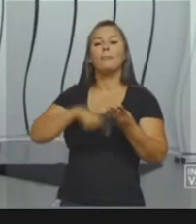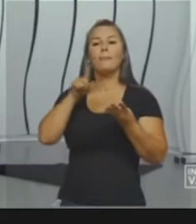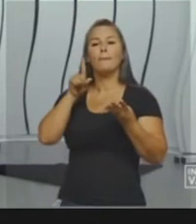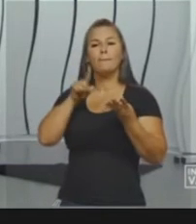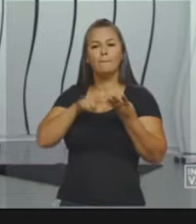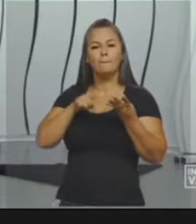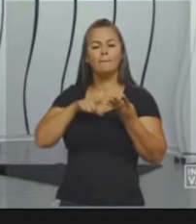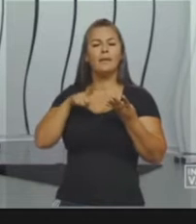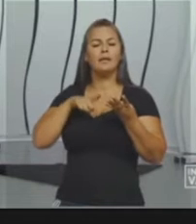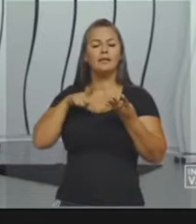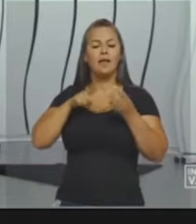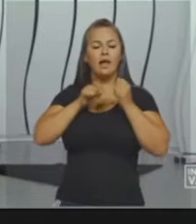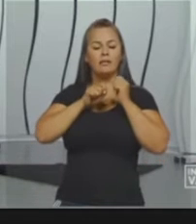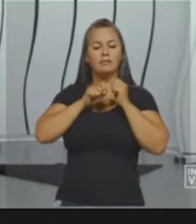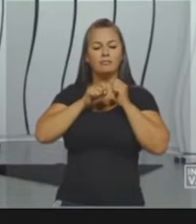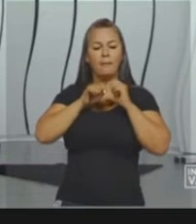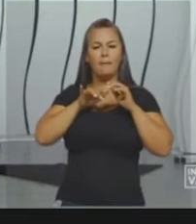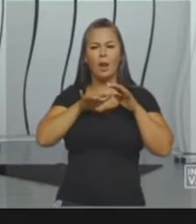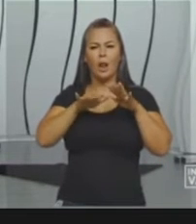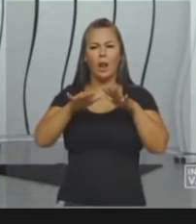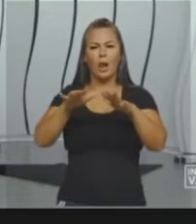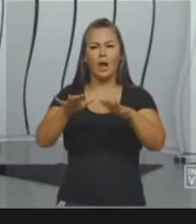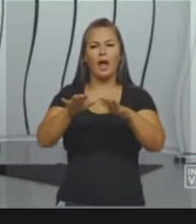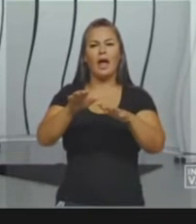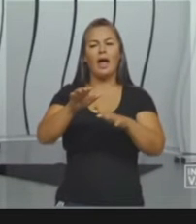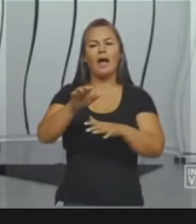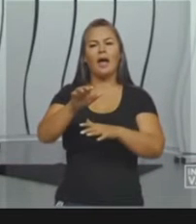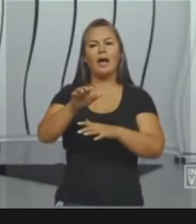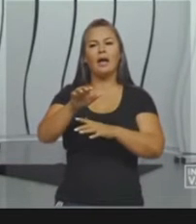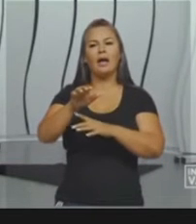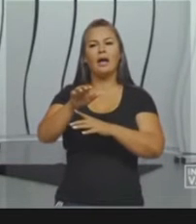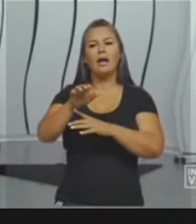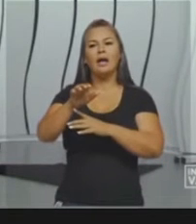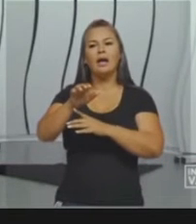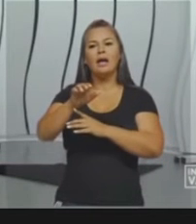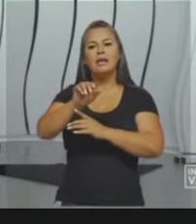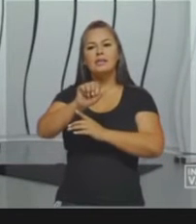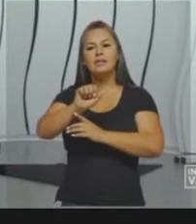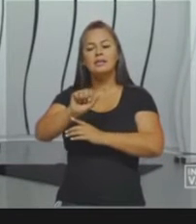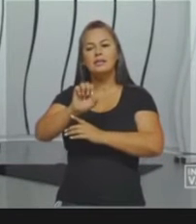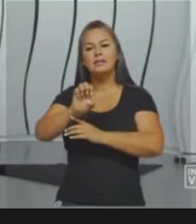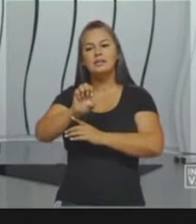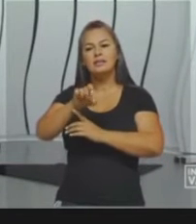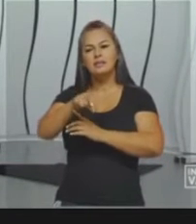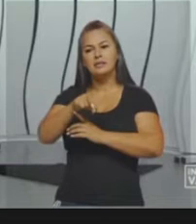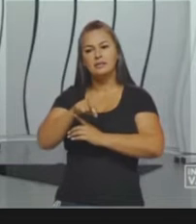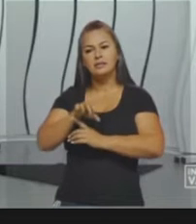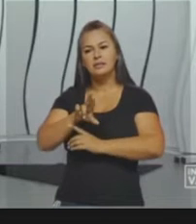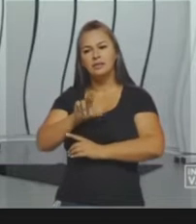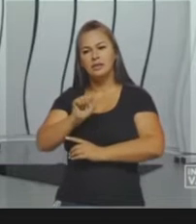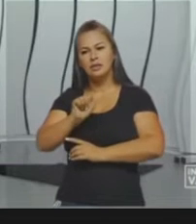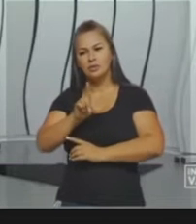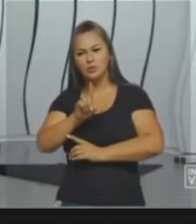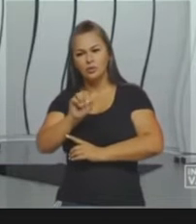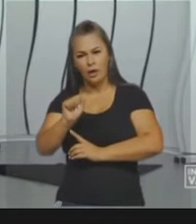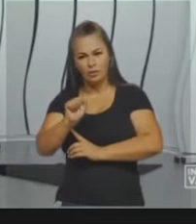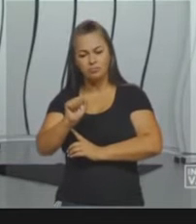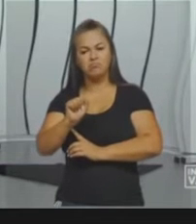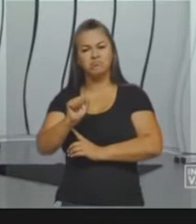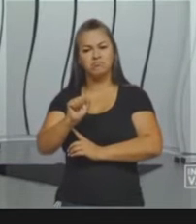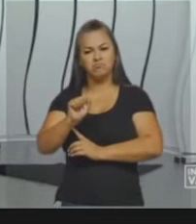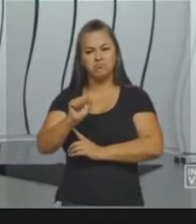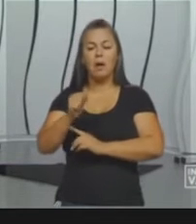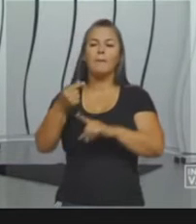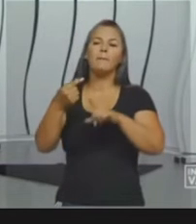uma reprodução um pouco mais complexa, ele vai ter duas fases da reprodução, mas basicamente podemos dizer aqui reprodução sexuada,